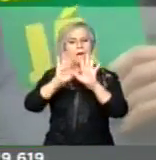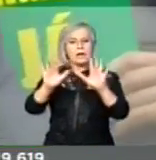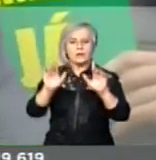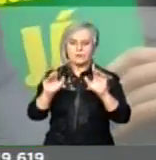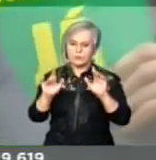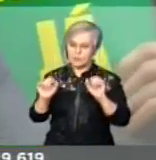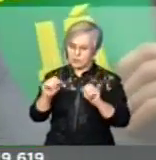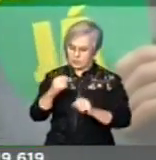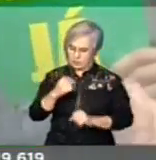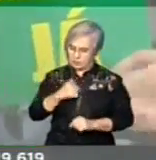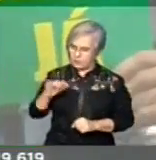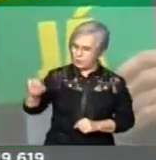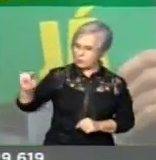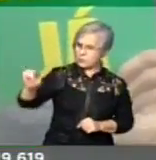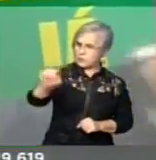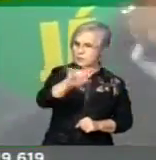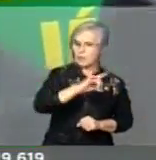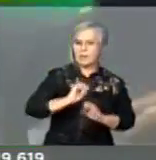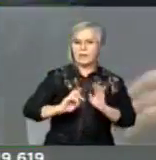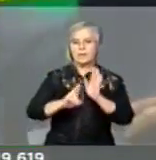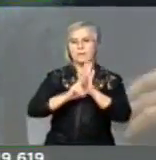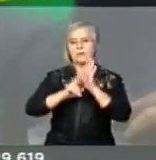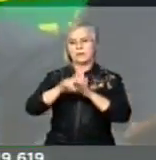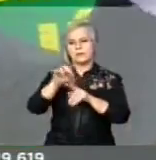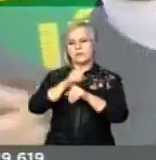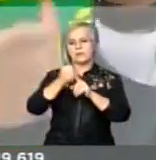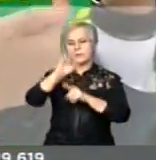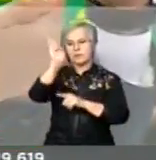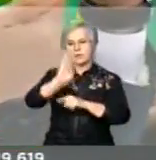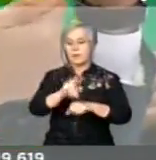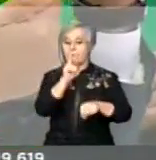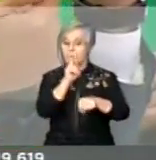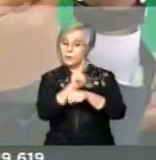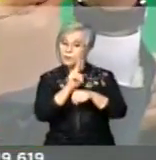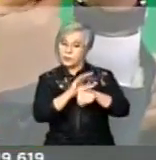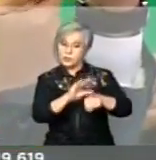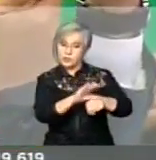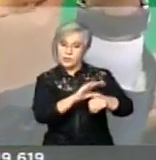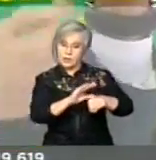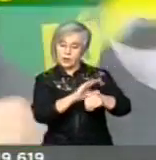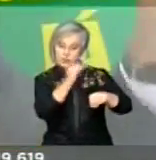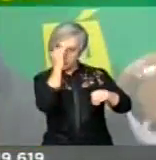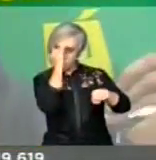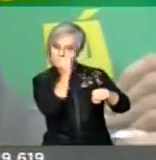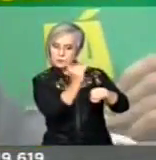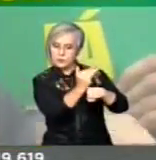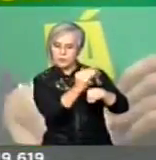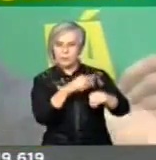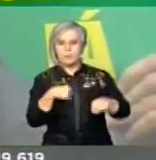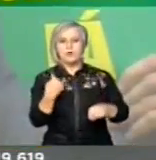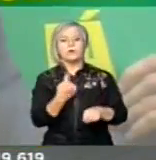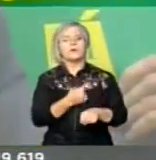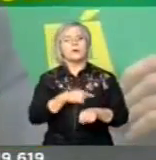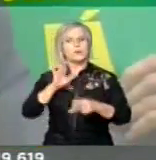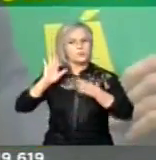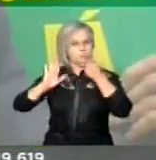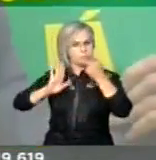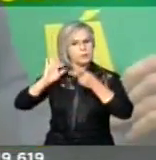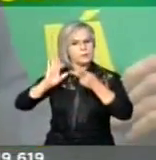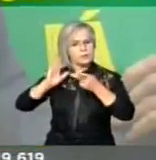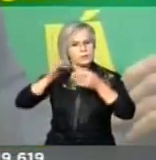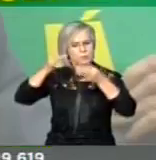é representar a sociedade brasileira e proteger a Constituição, porque nós nos comprometemos e juramos em assim